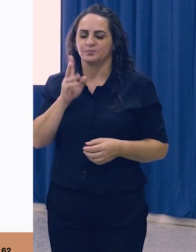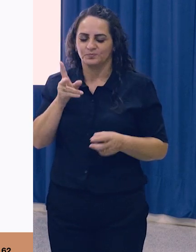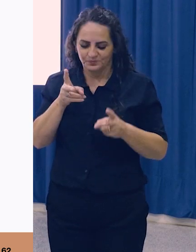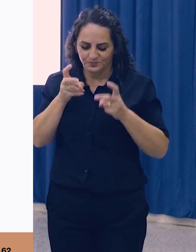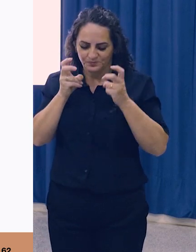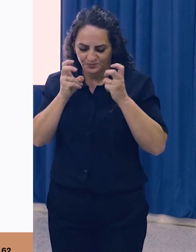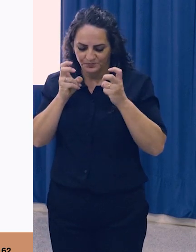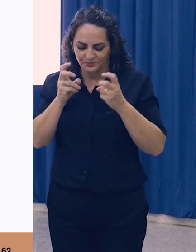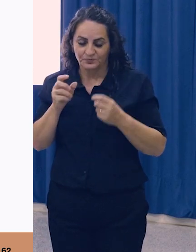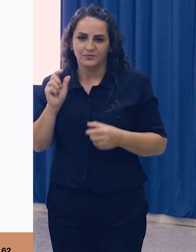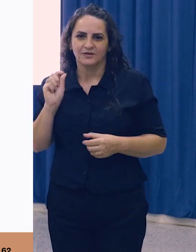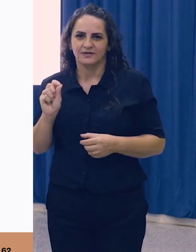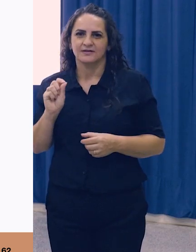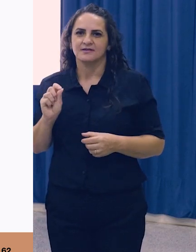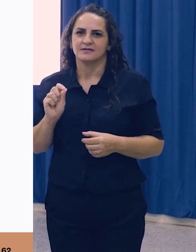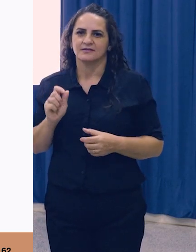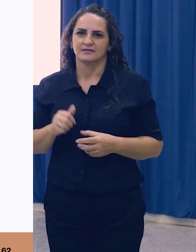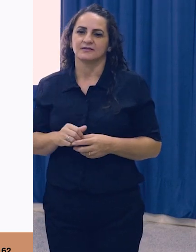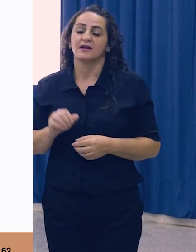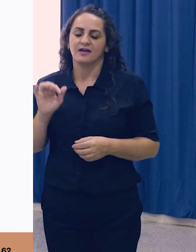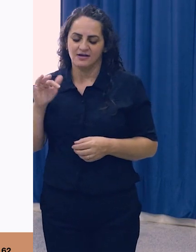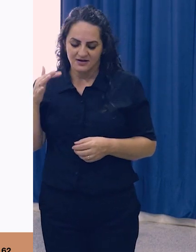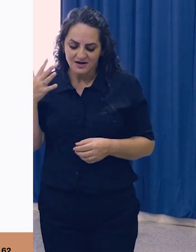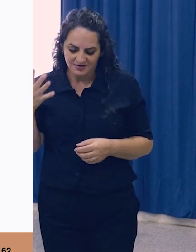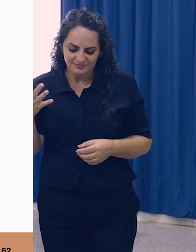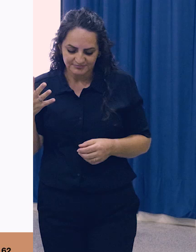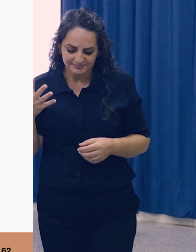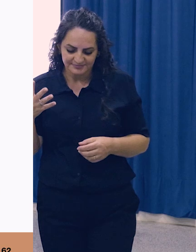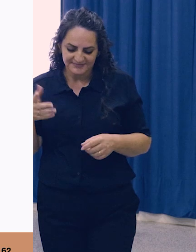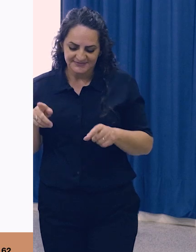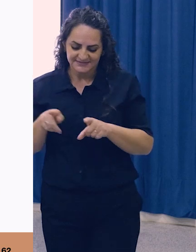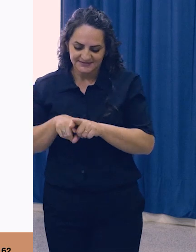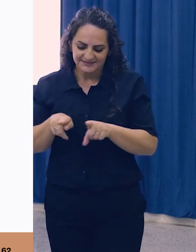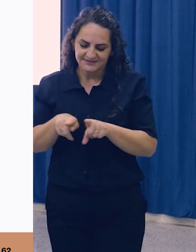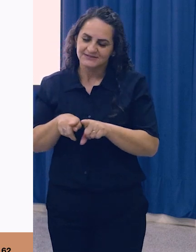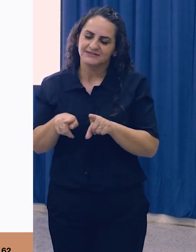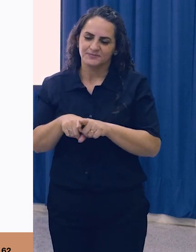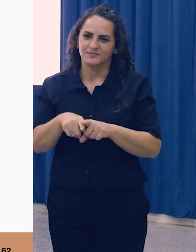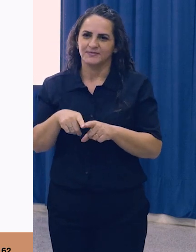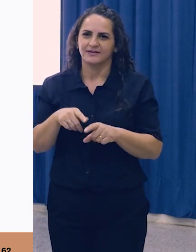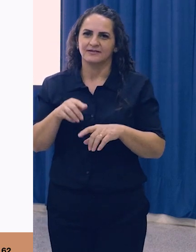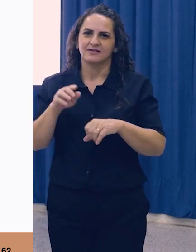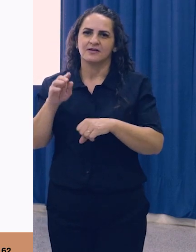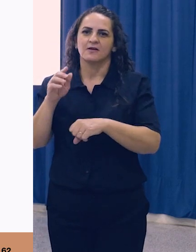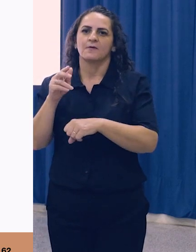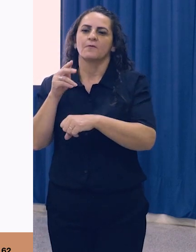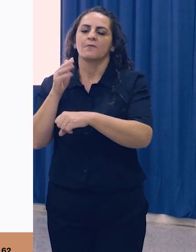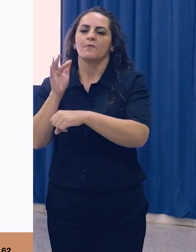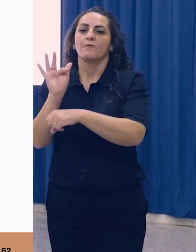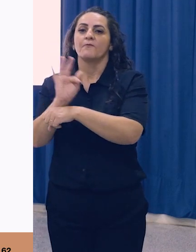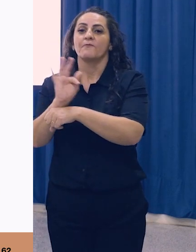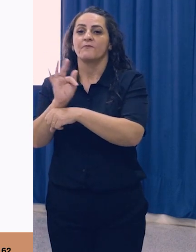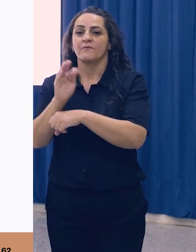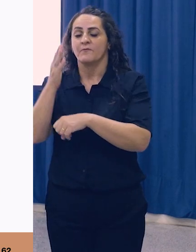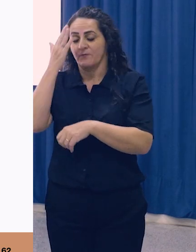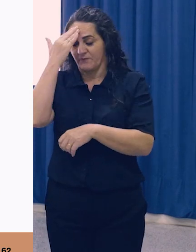percebo que, geralmente anime, mas acontece bastante também com esses filmes mais famosos, são que